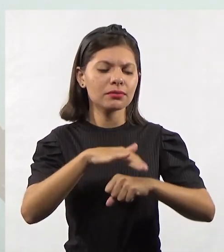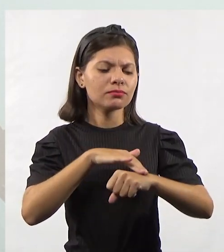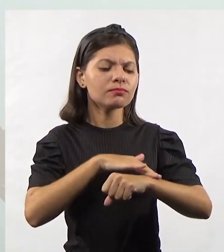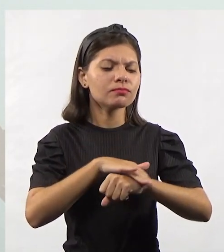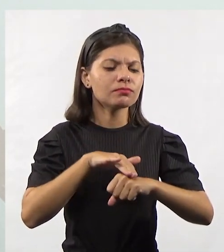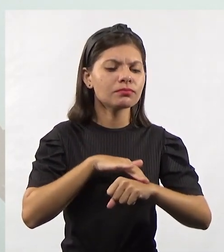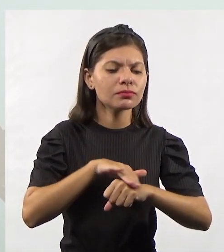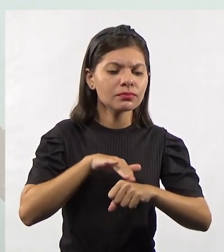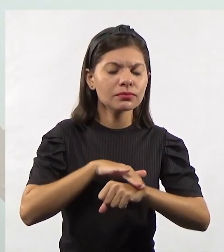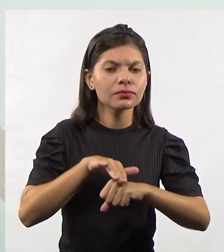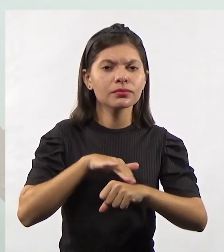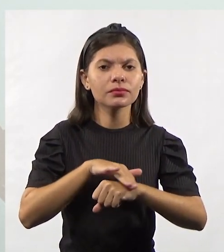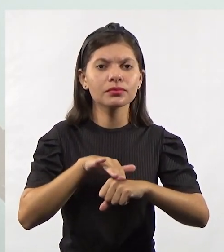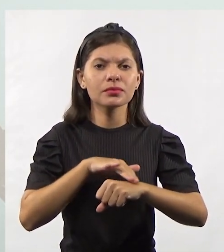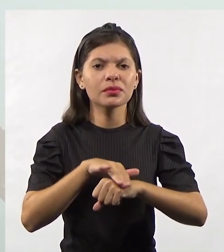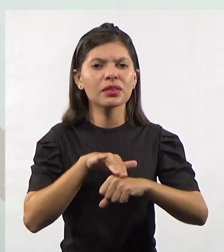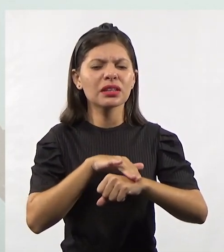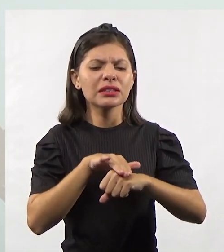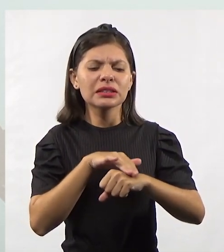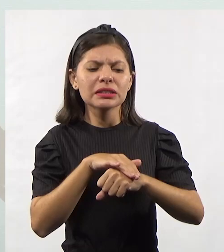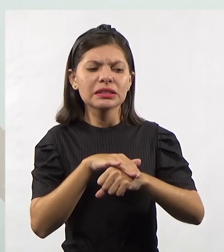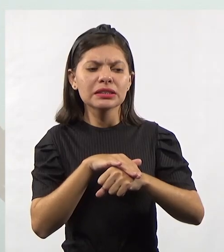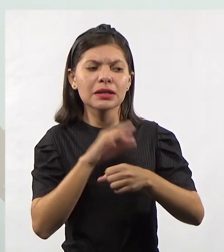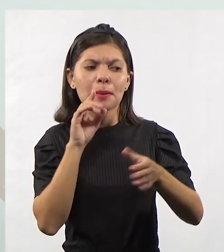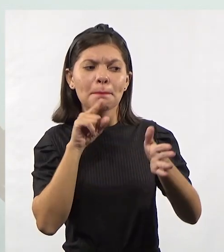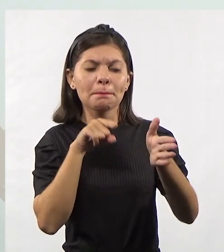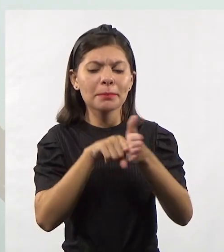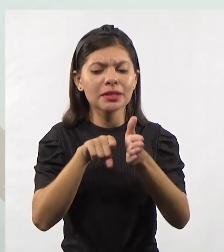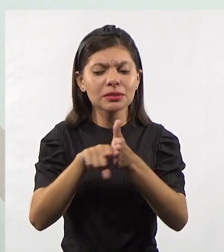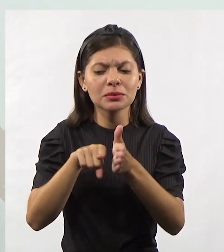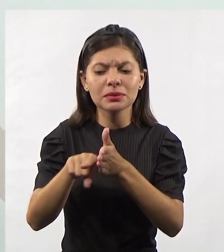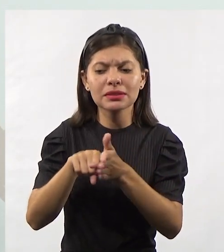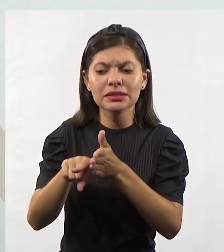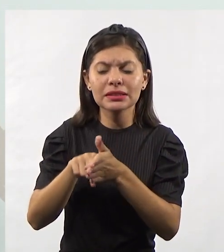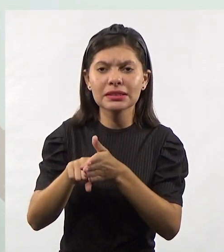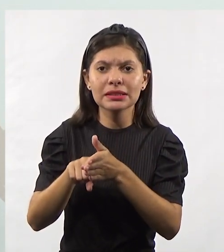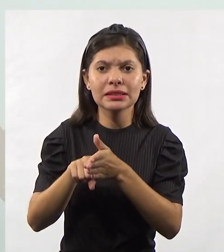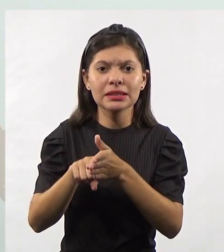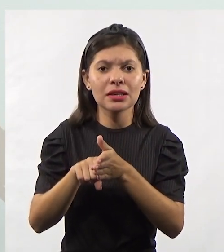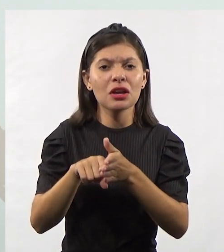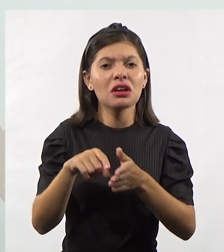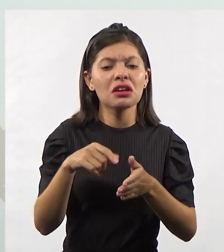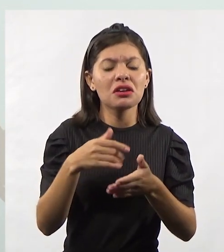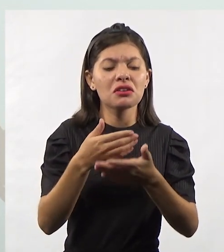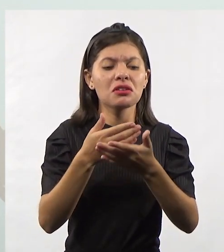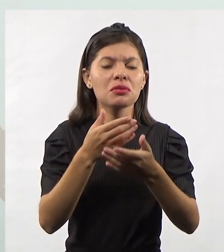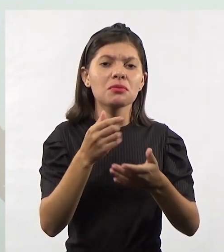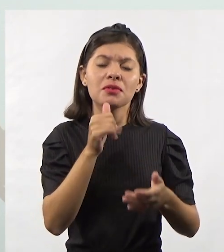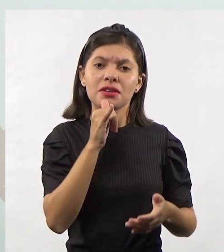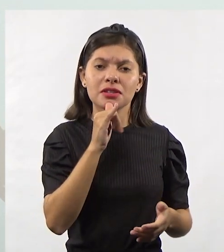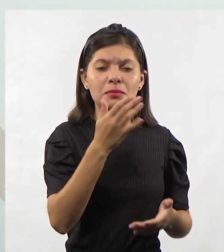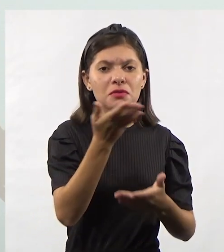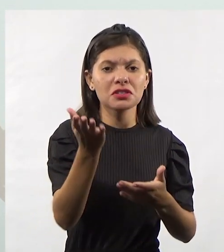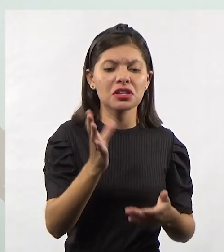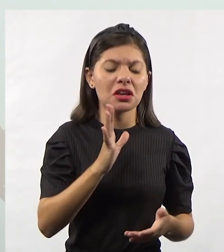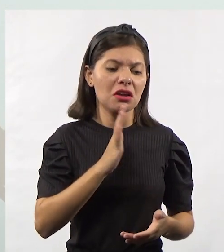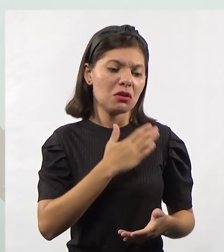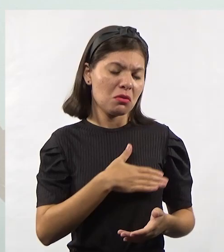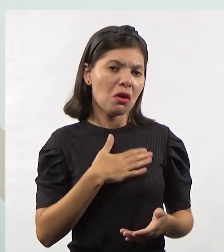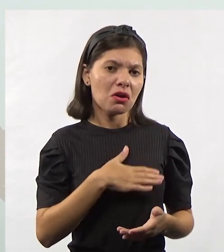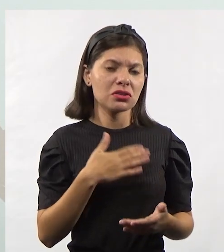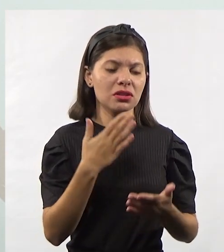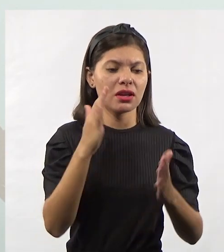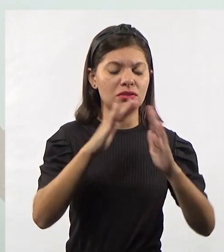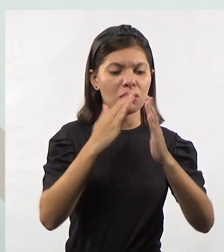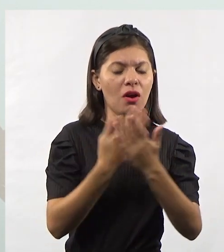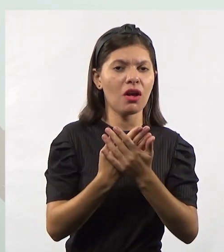um diálogo então não podem ser perguntas fechadas do tipo você gosta da escola sim ou não